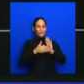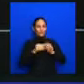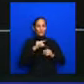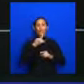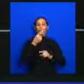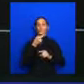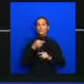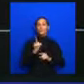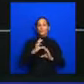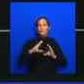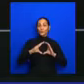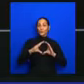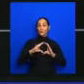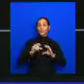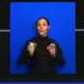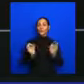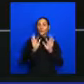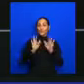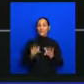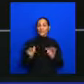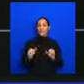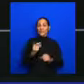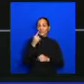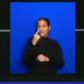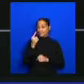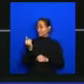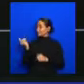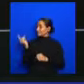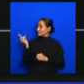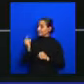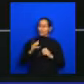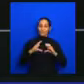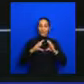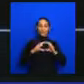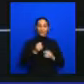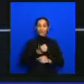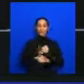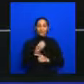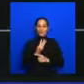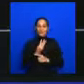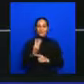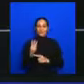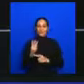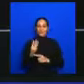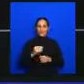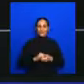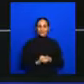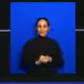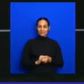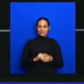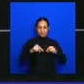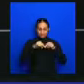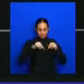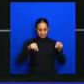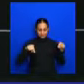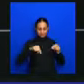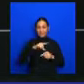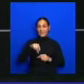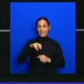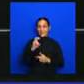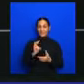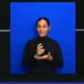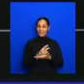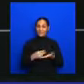aposta. Vem aí o último número. Para fechar o sorteio, bola 33. Número 33. Temos aqui as